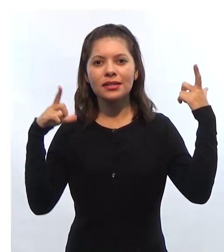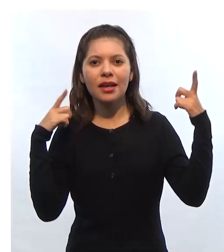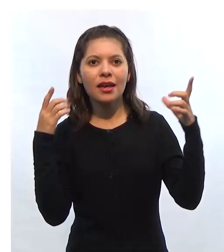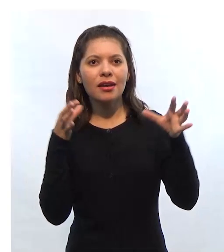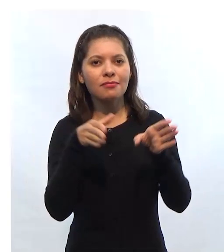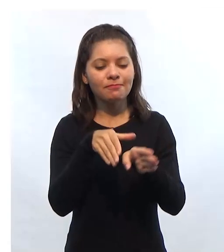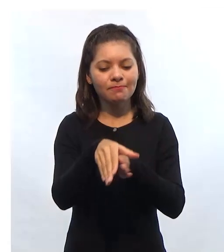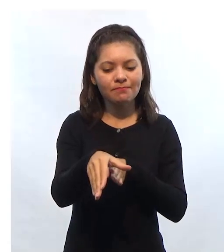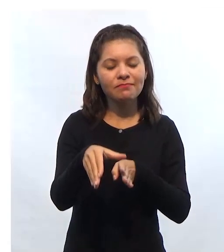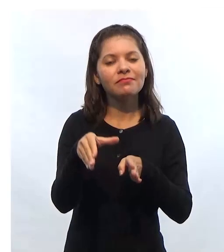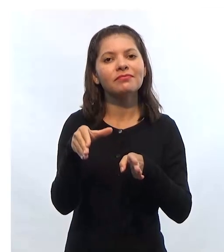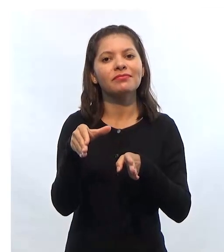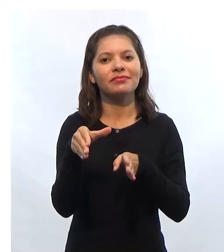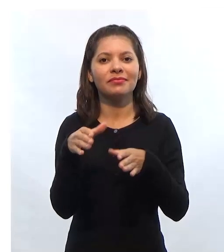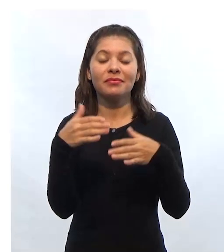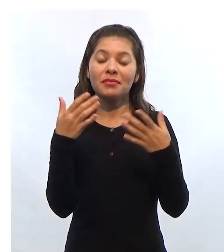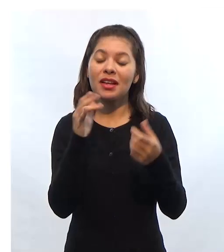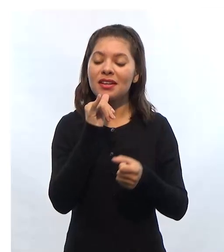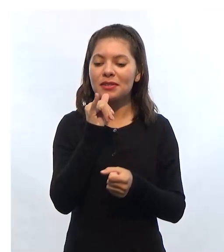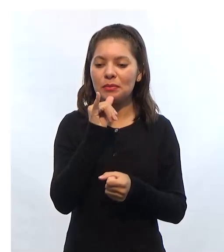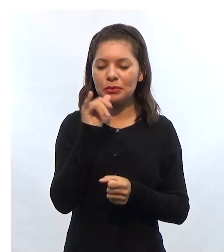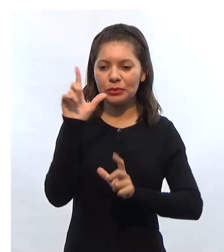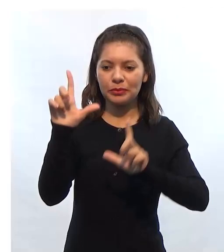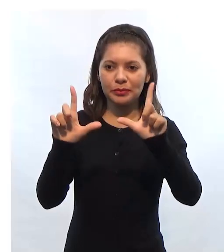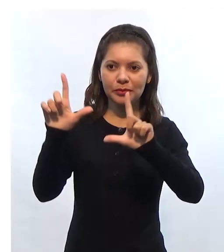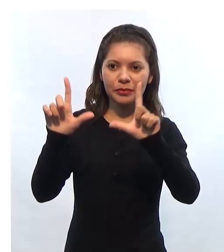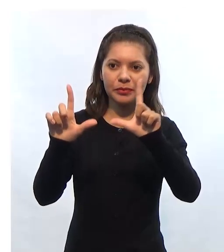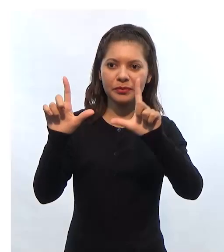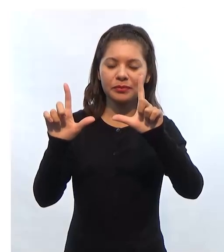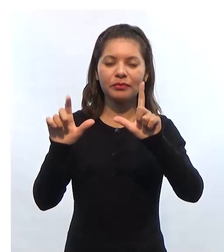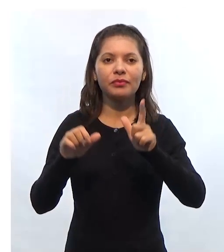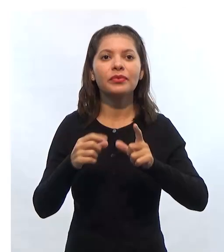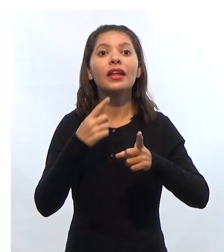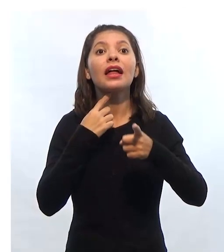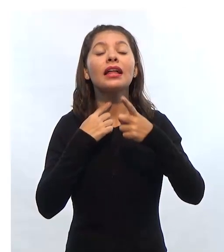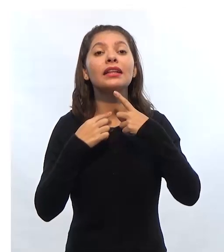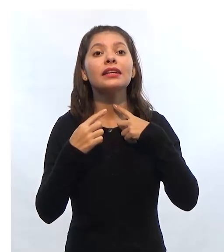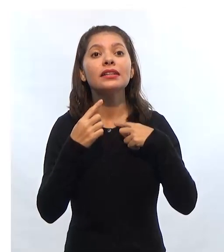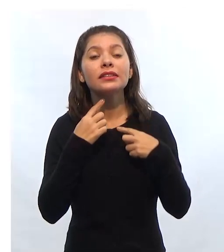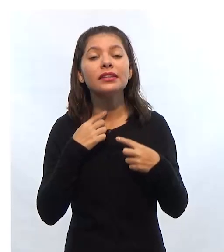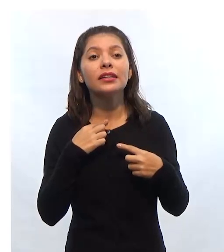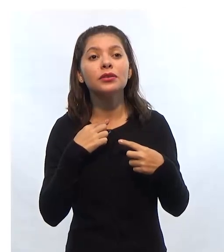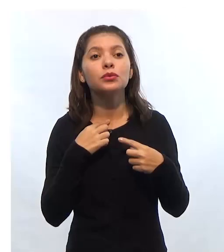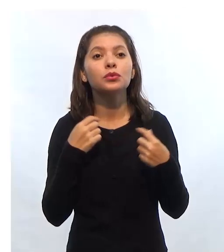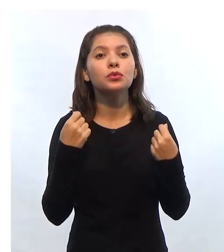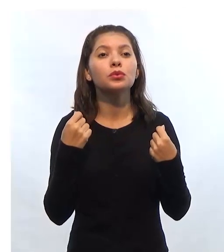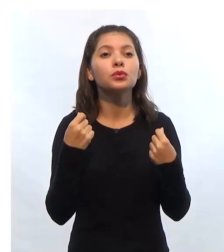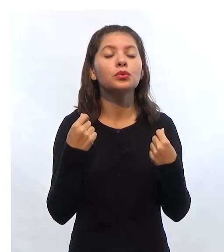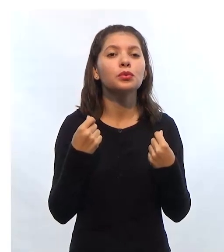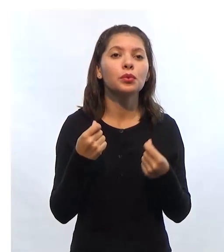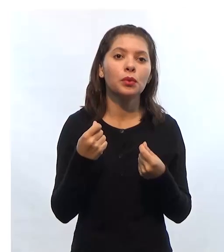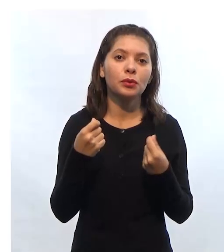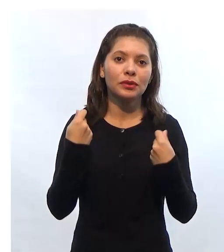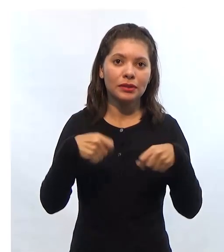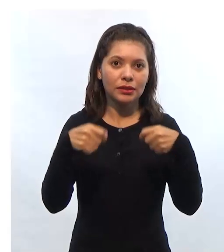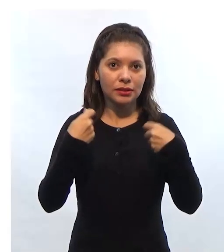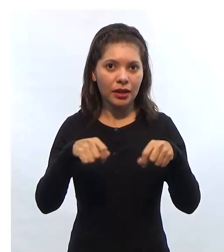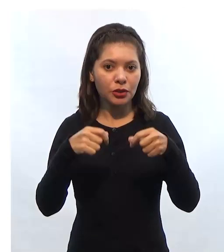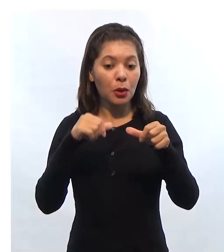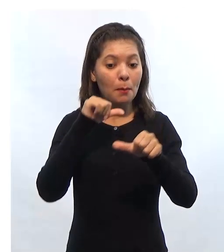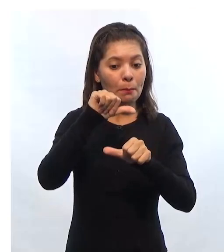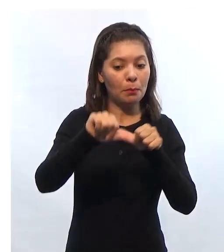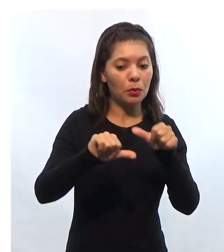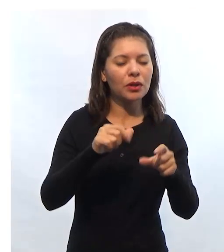recreação, instrução, diversão, alguns exemplos de necessidades. Desejos são quando as necessidades